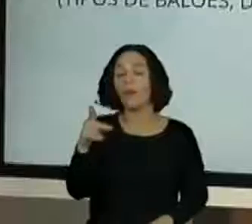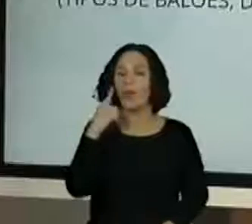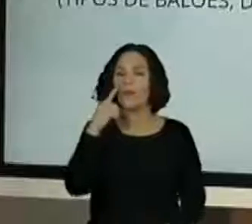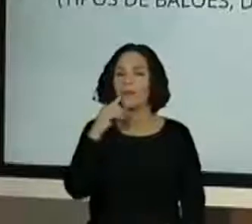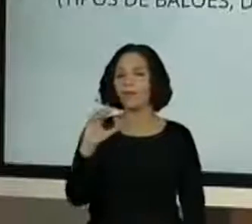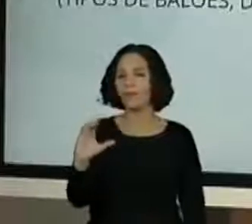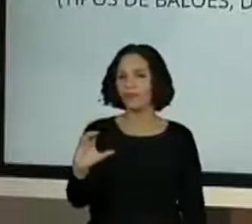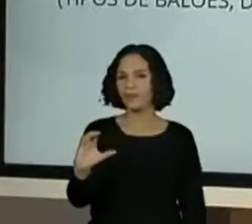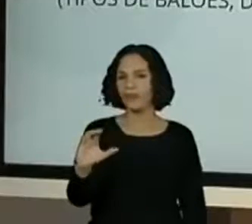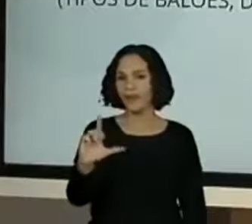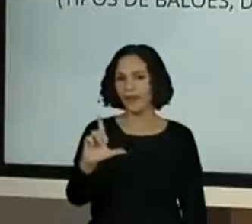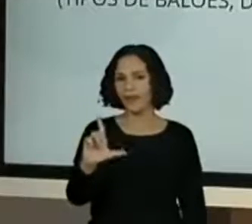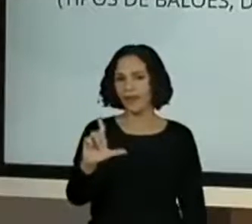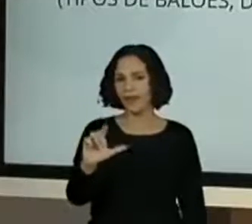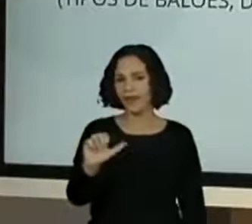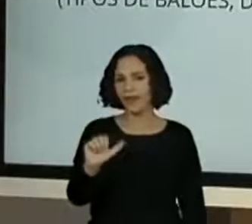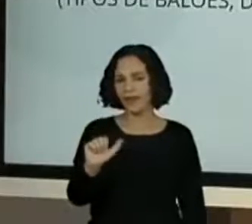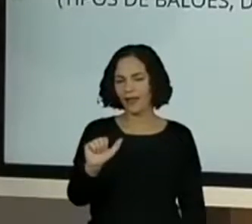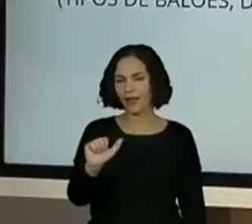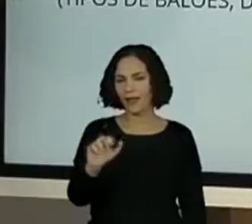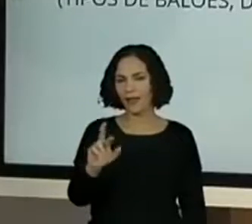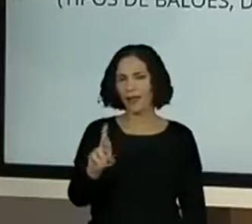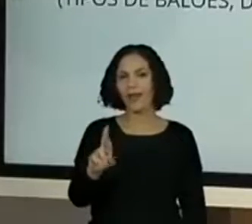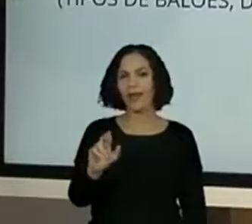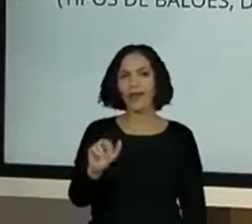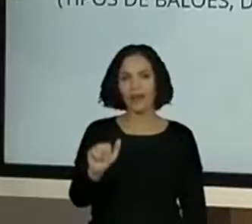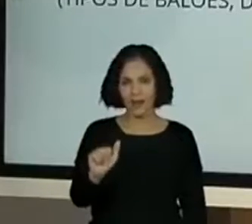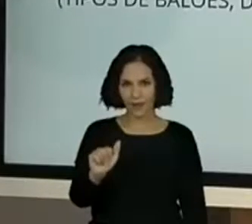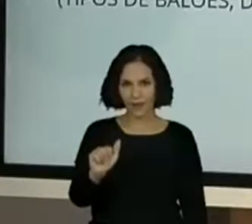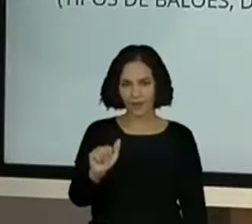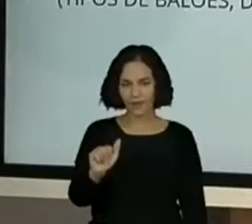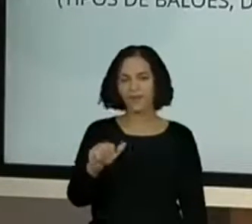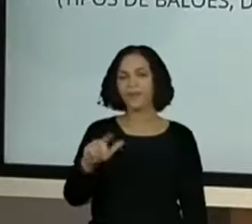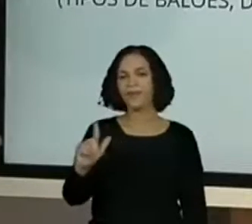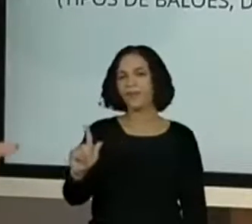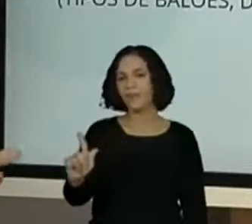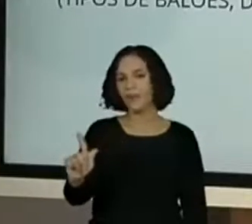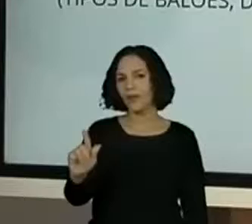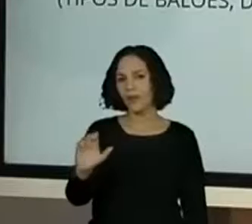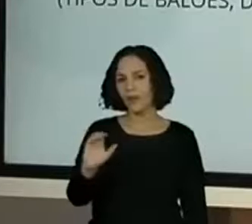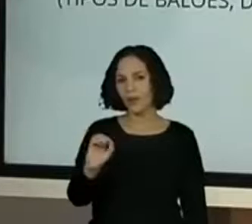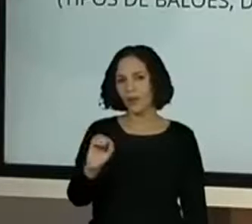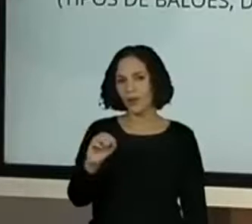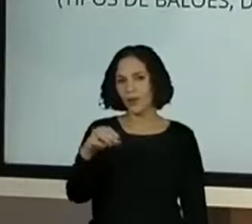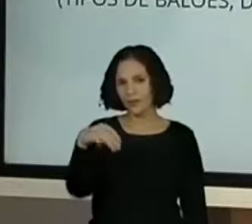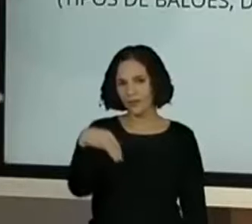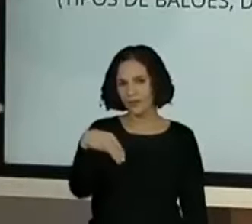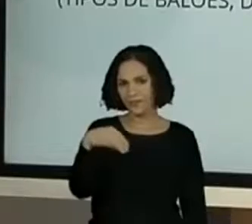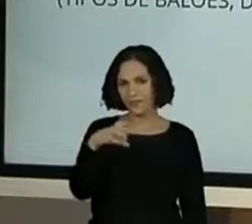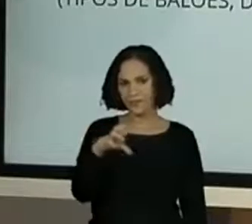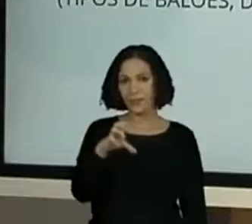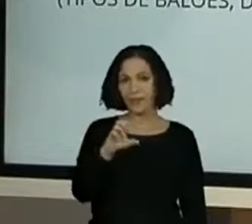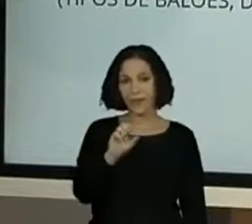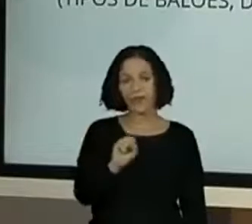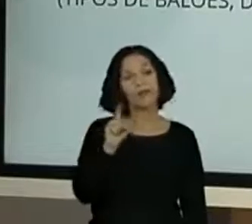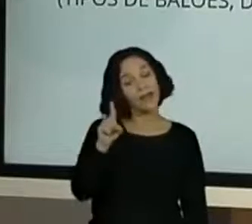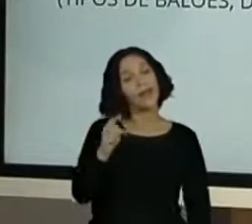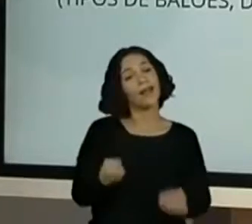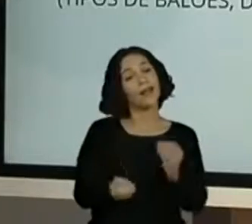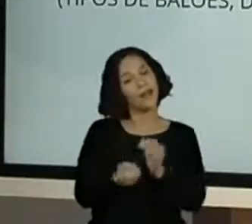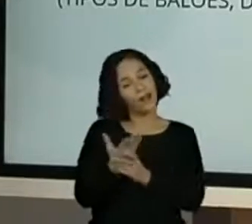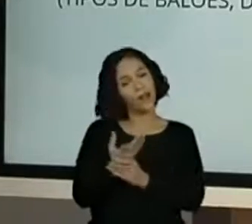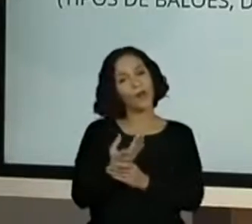Clara Gomes, tá? Ela que é a cartunista ali e responsável e a produtora